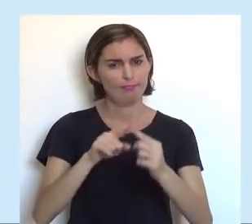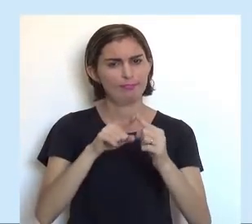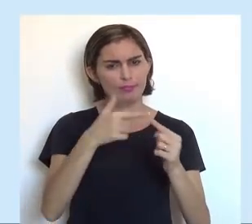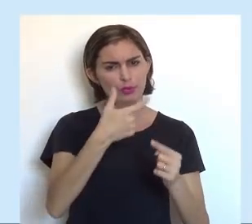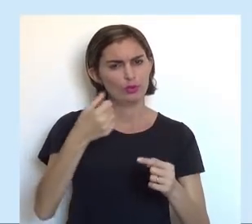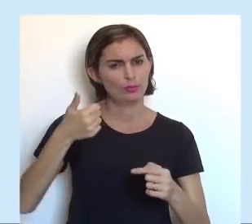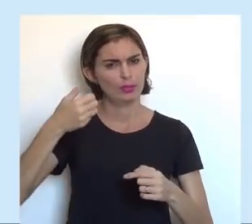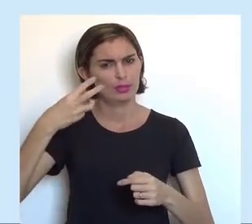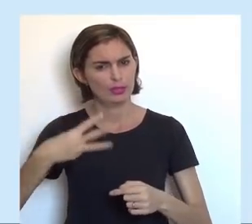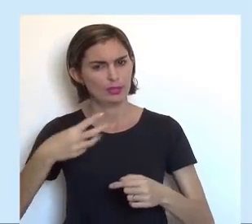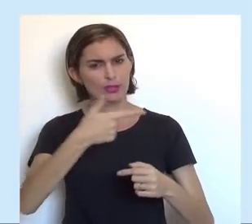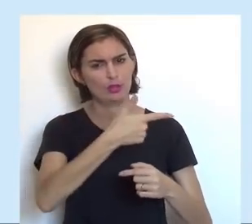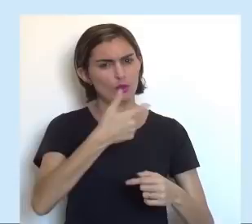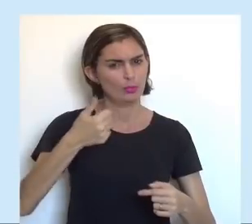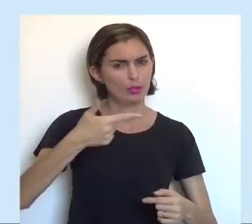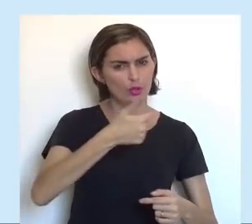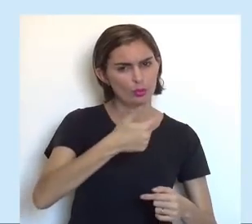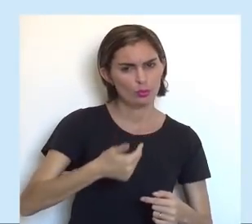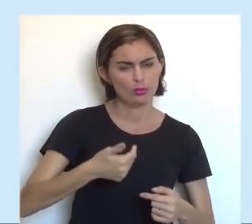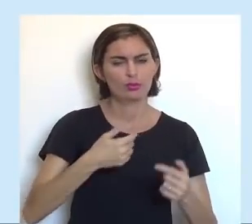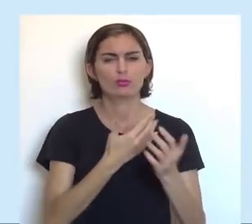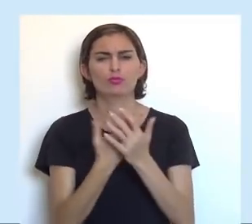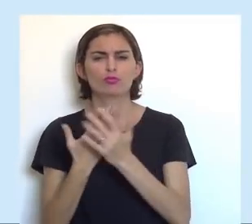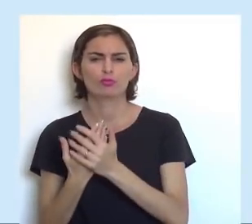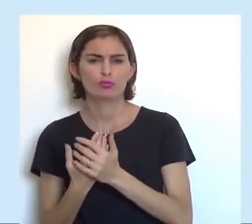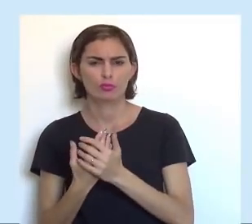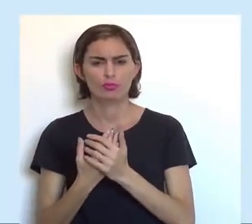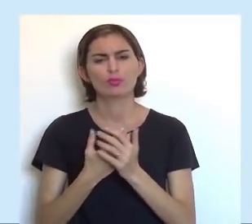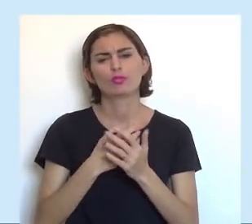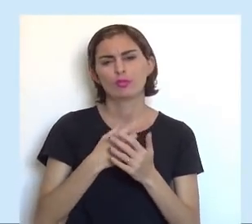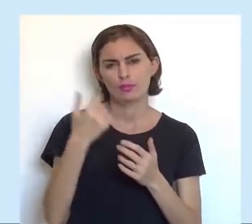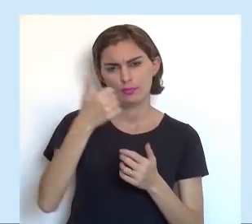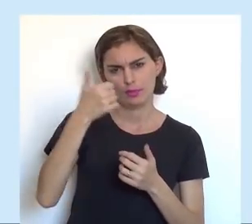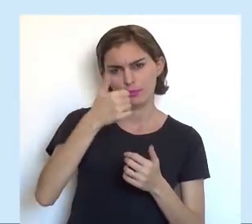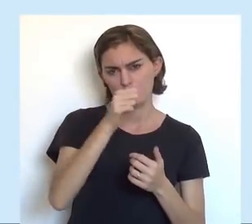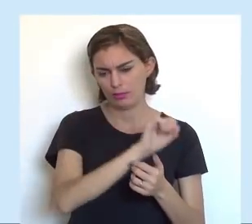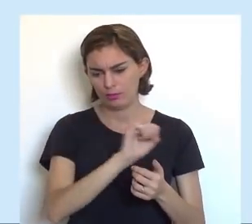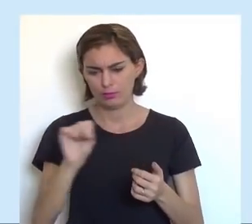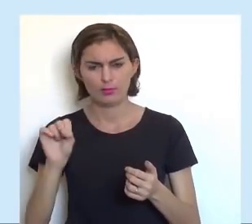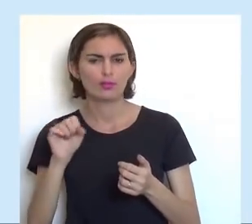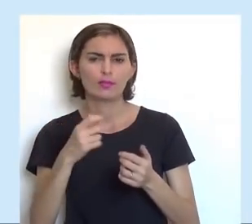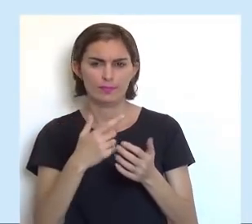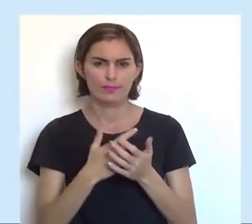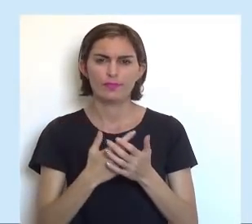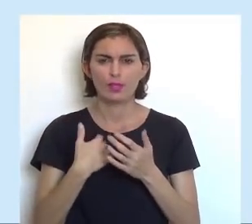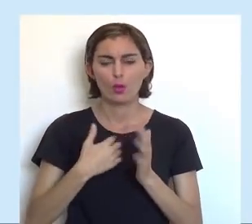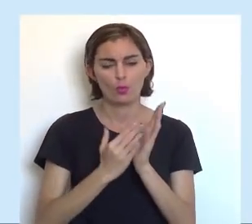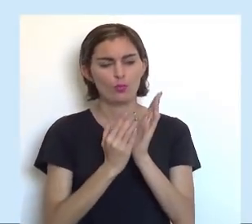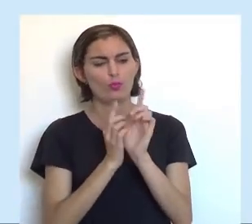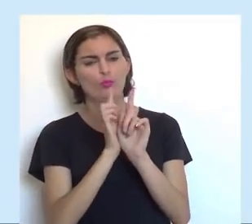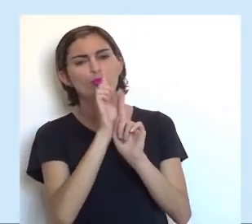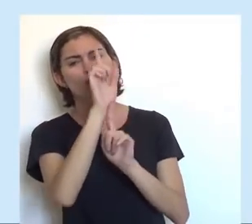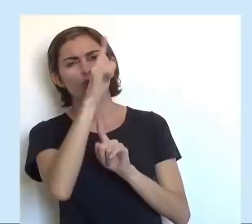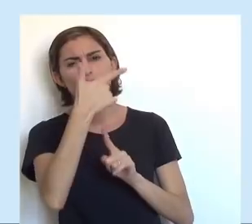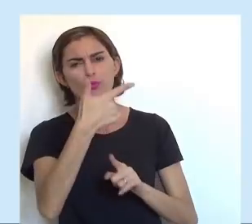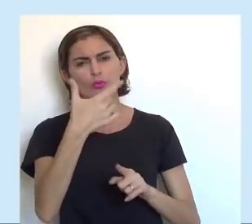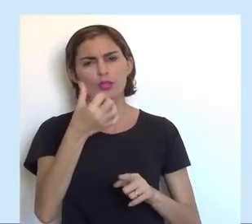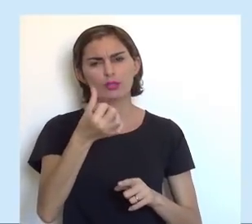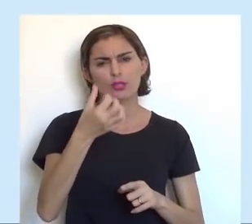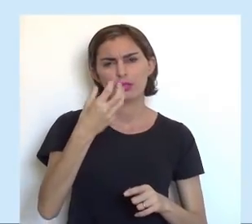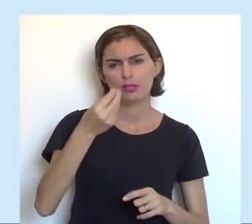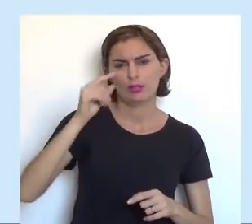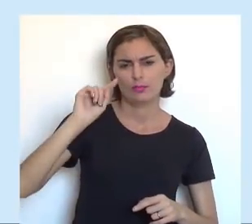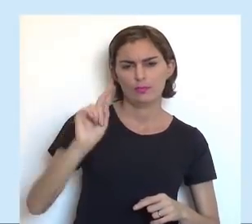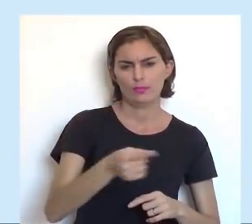de 2013 e 2012, o ano trimestral, o primeiro trimestre de cada ano. Houve um aumento de